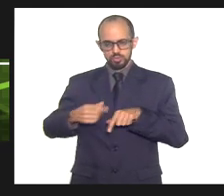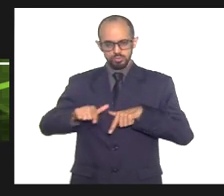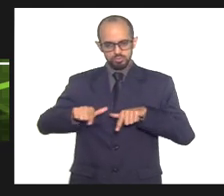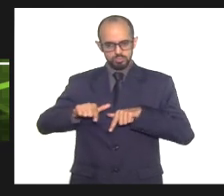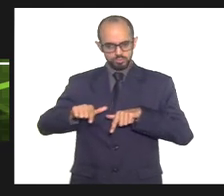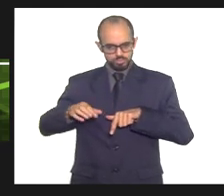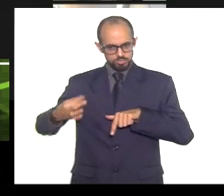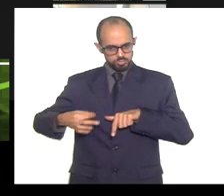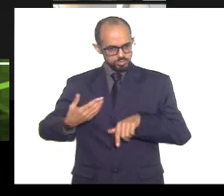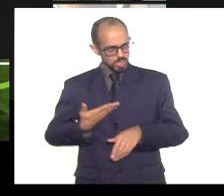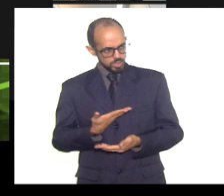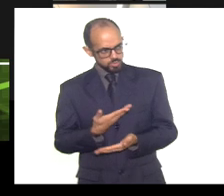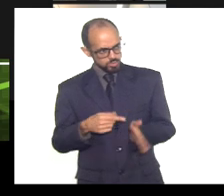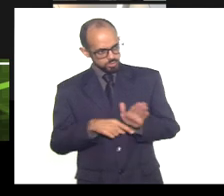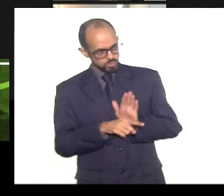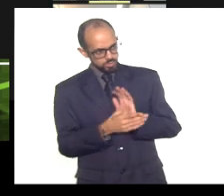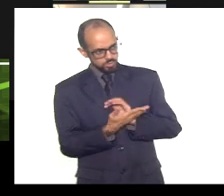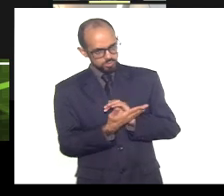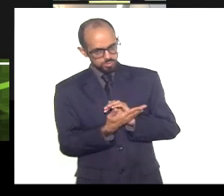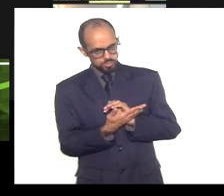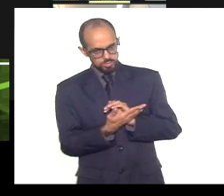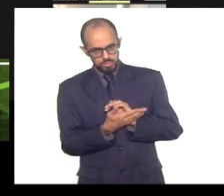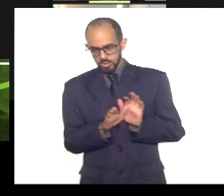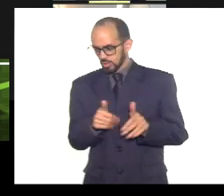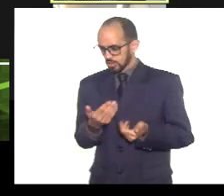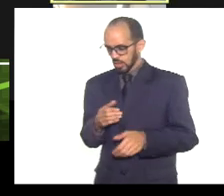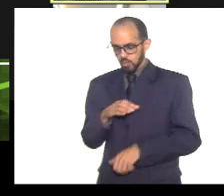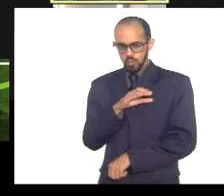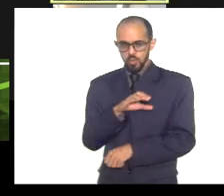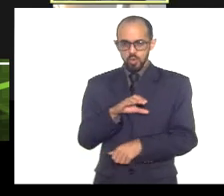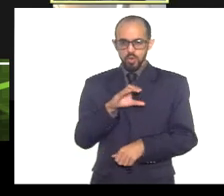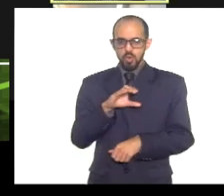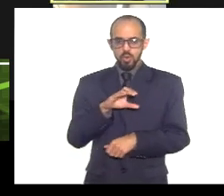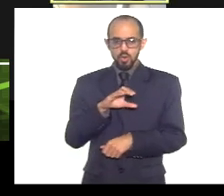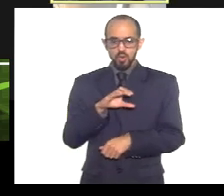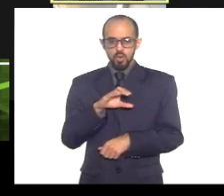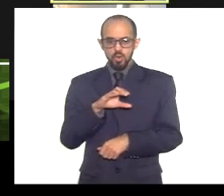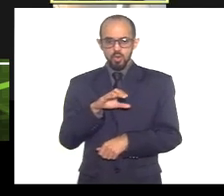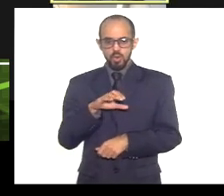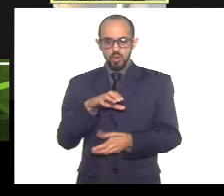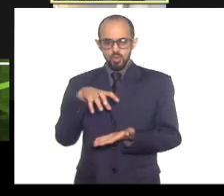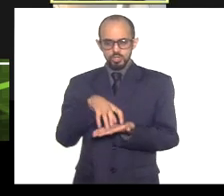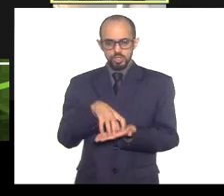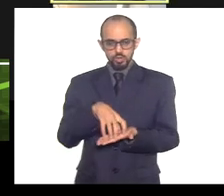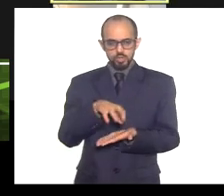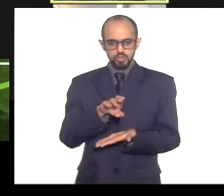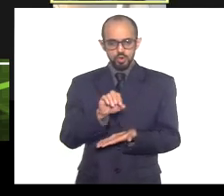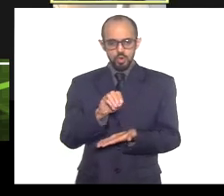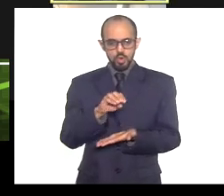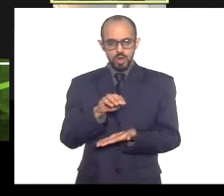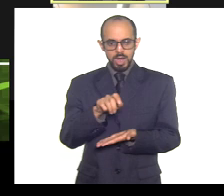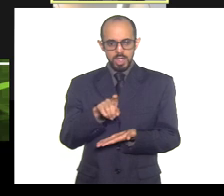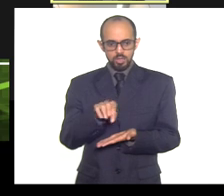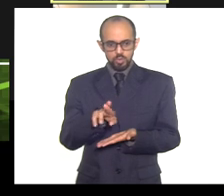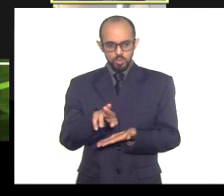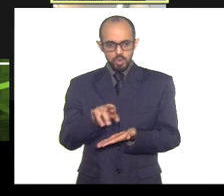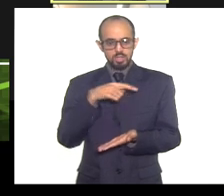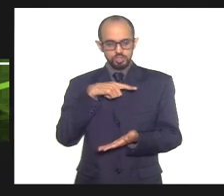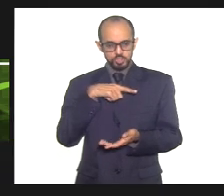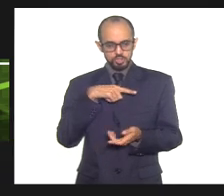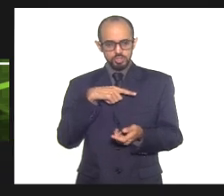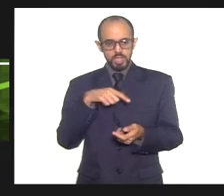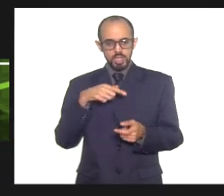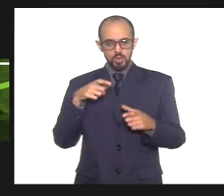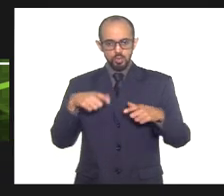Correto? Todas, doutor. Por exemplo, no campo de roncador, nós temos previsão contratual que possibilita a auditoria. Porém, desde